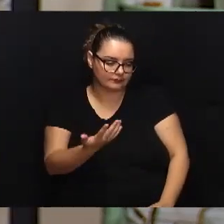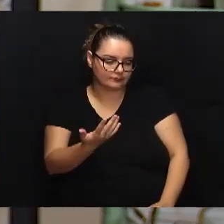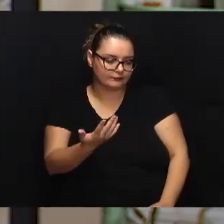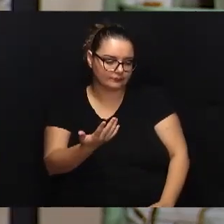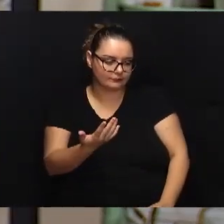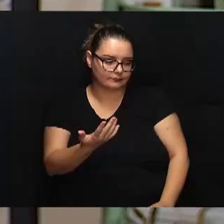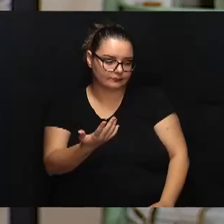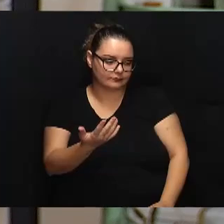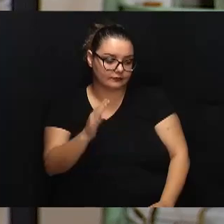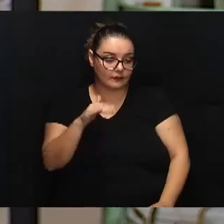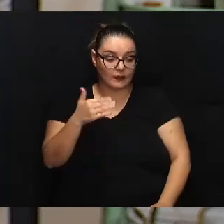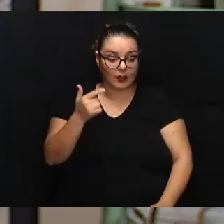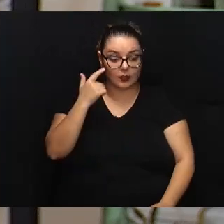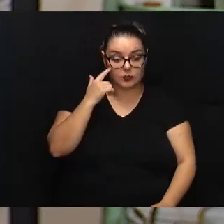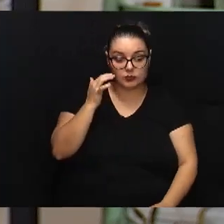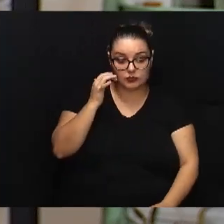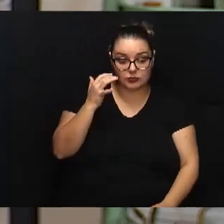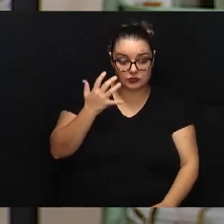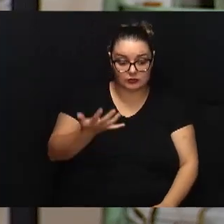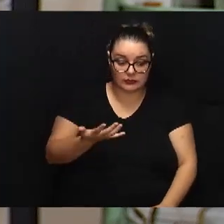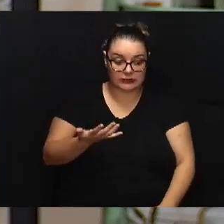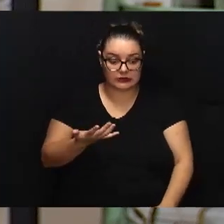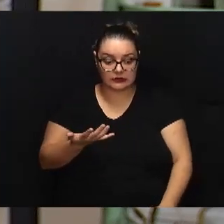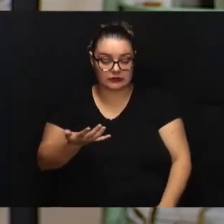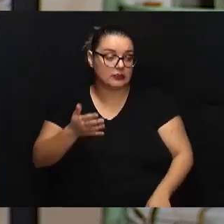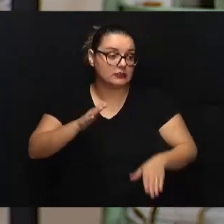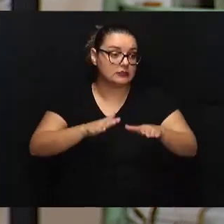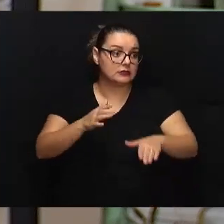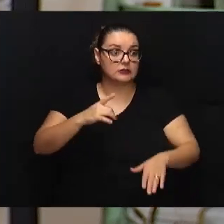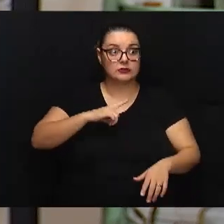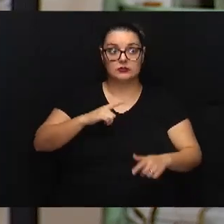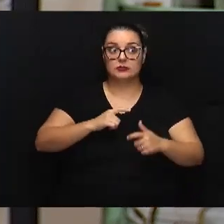quando você pensa em talvez eu tenha que crescer?